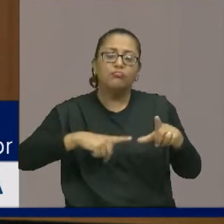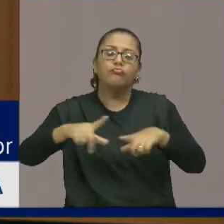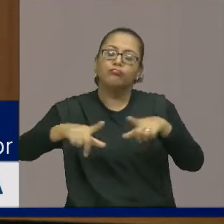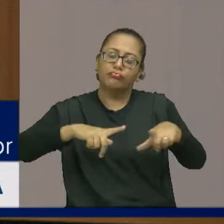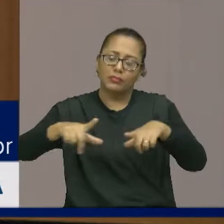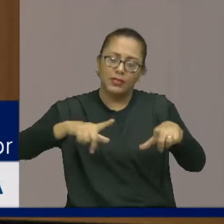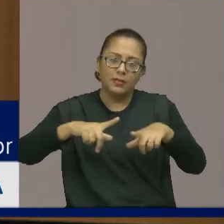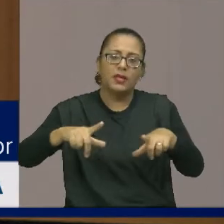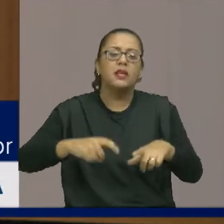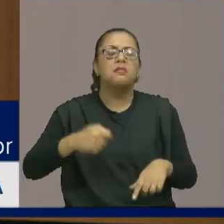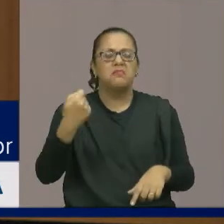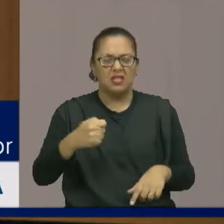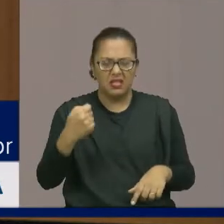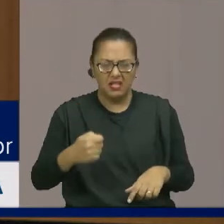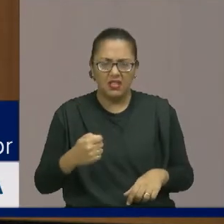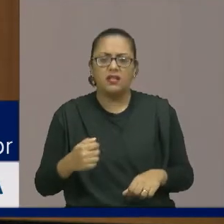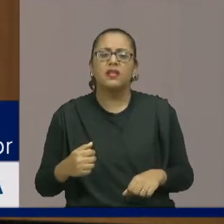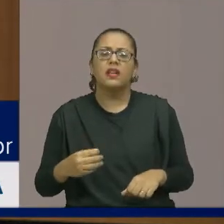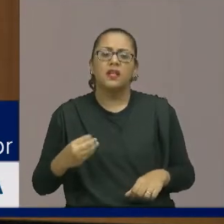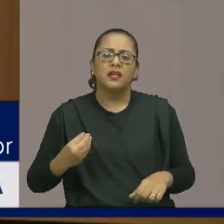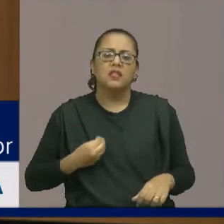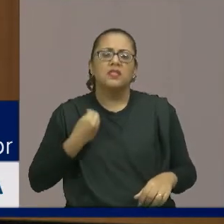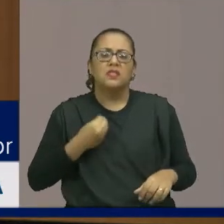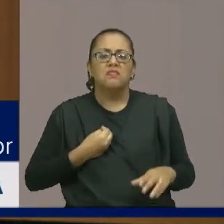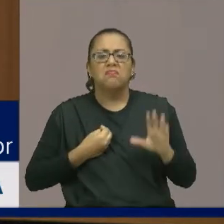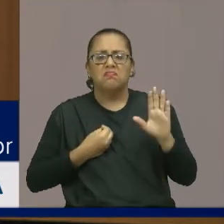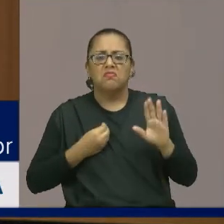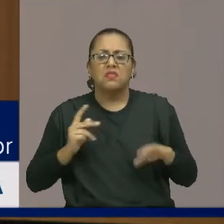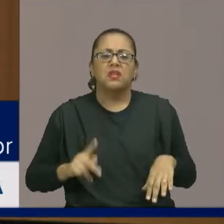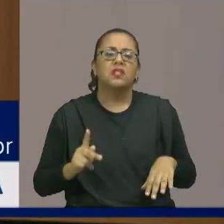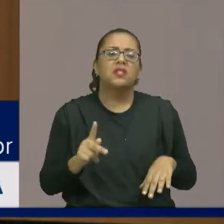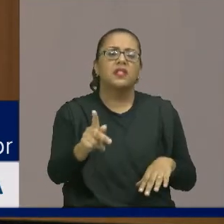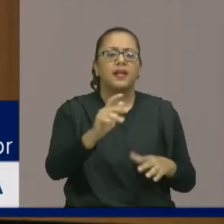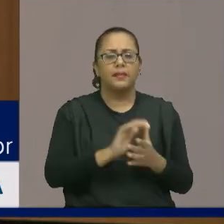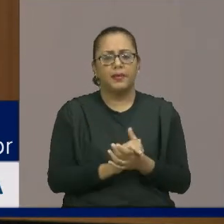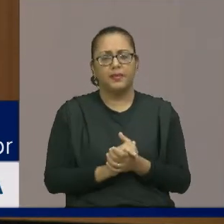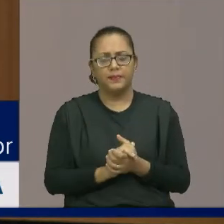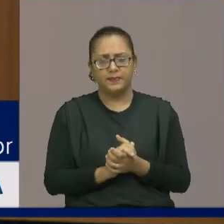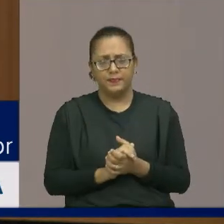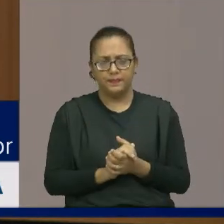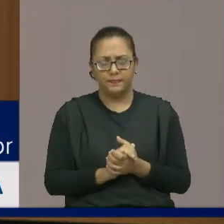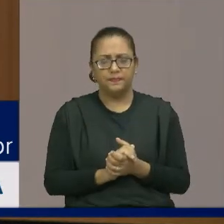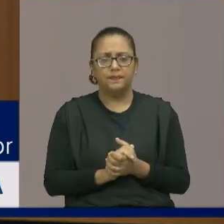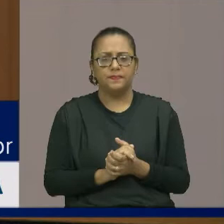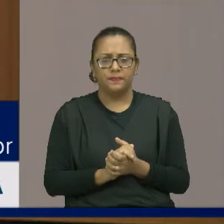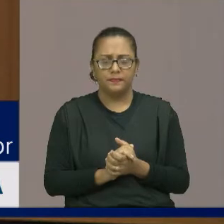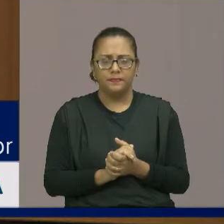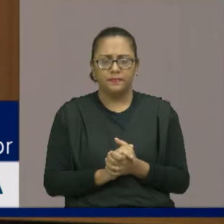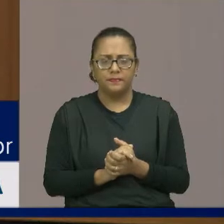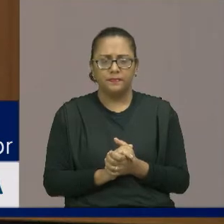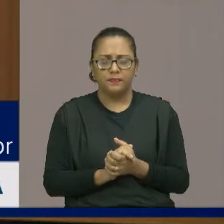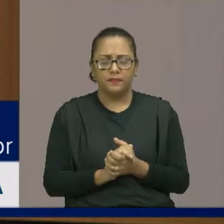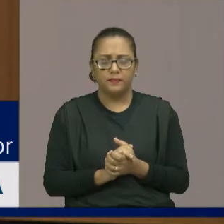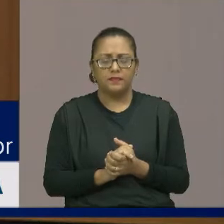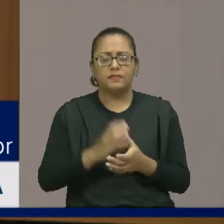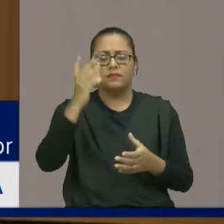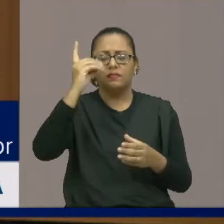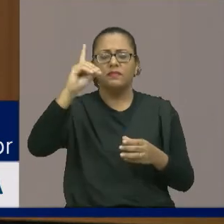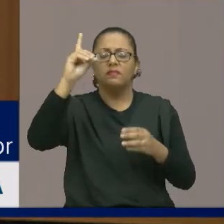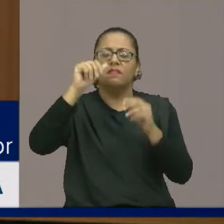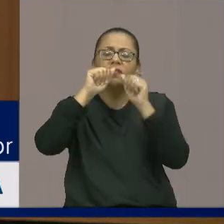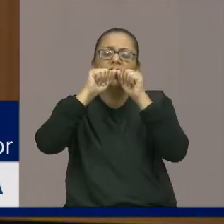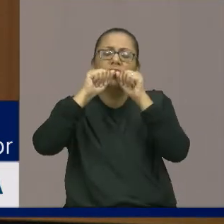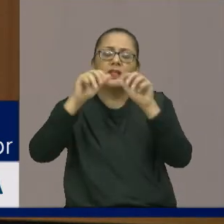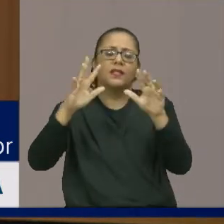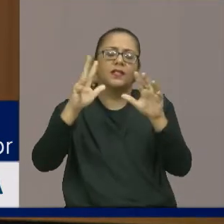estar ali atendendo a comunidade, não é? Então, Deus abençoe a todos os pares,